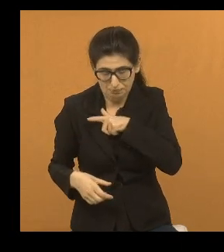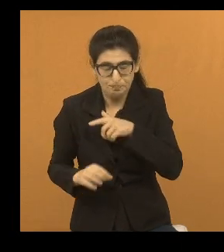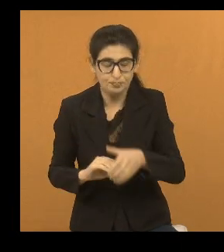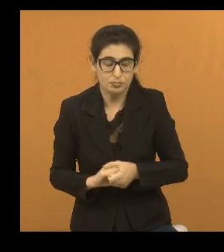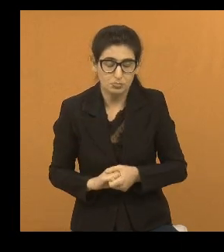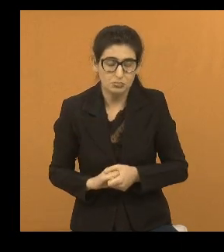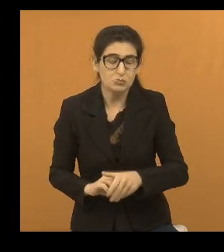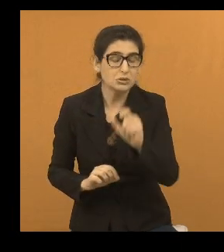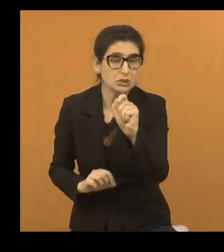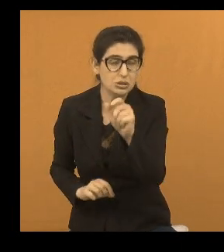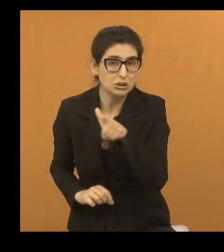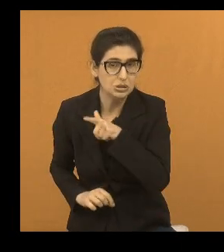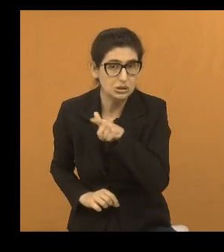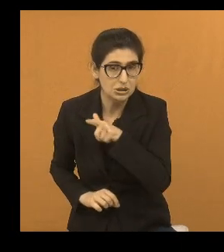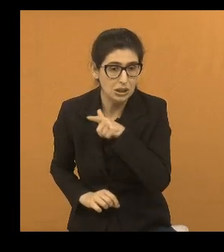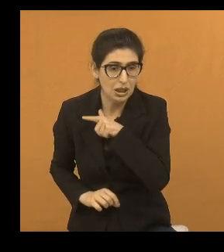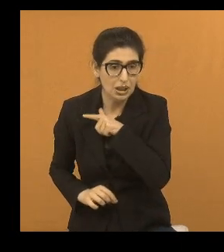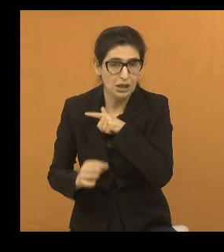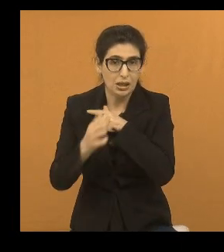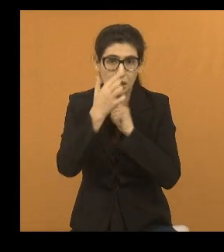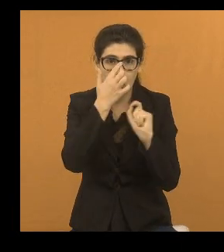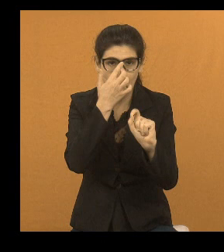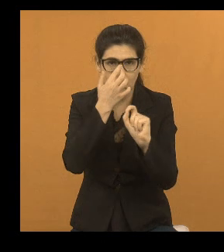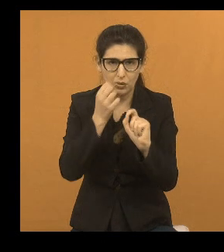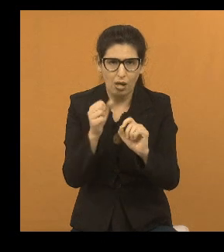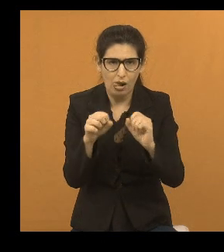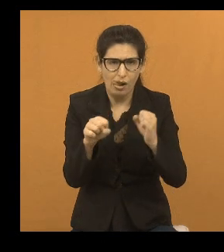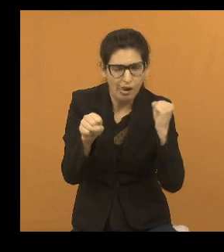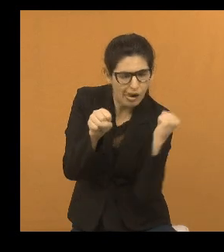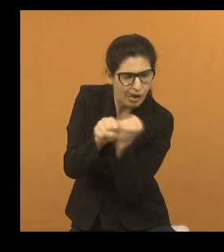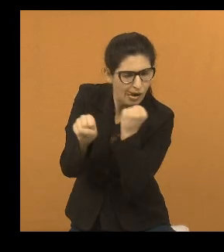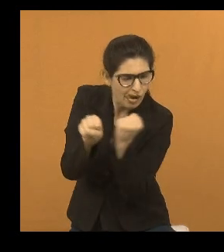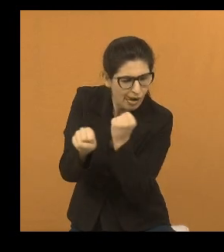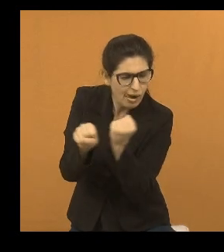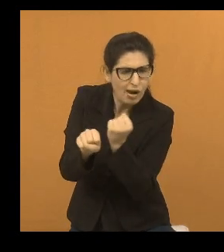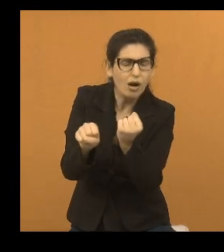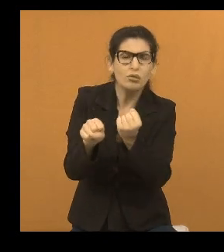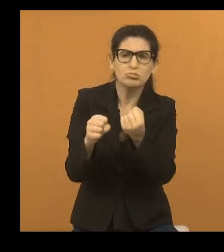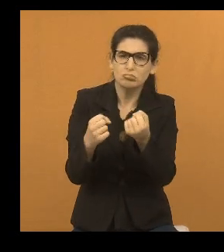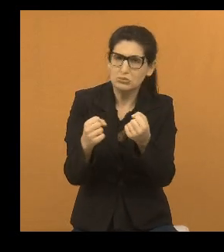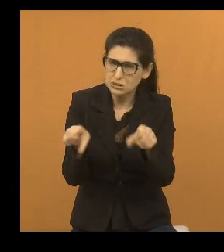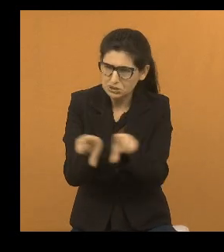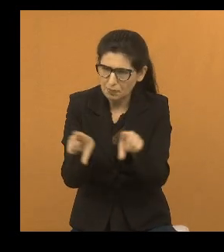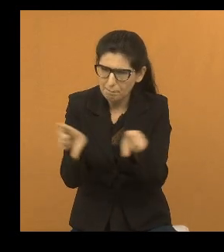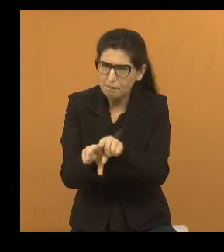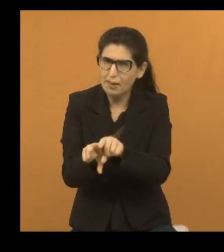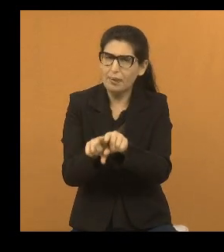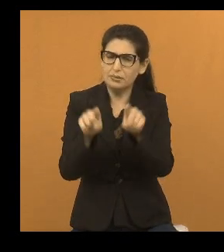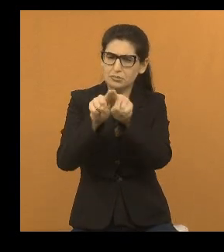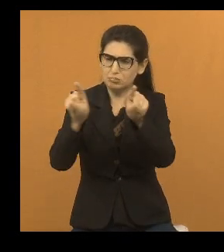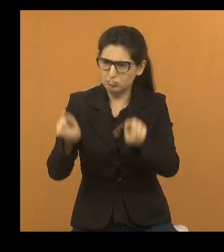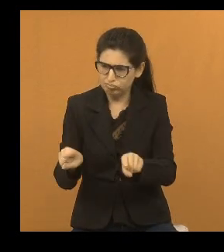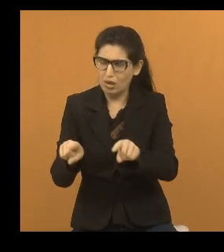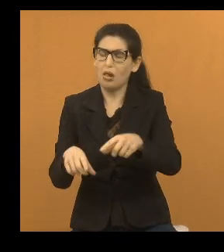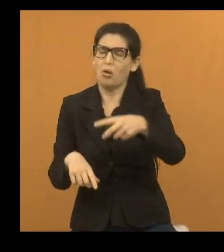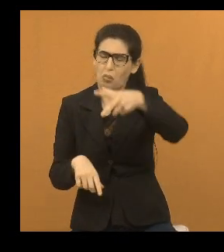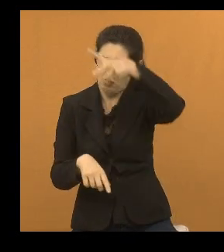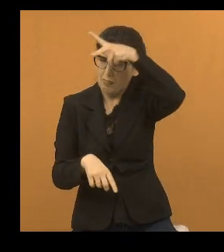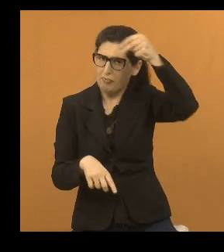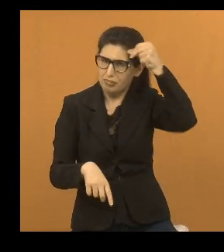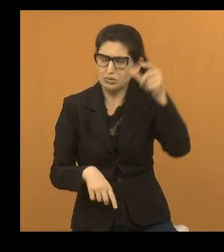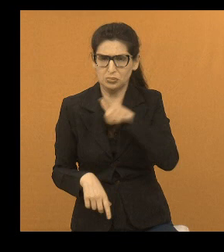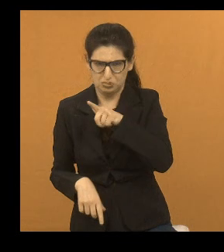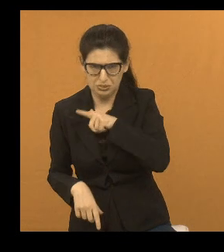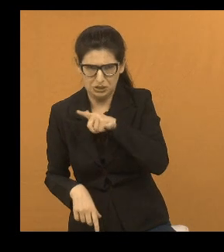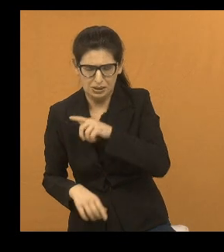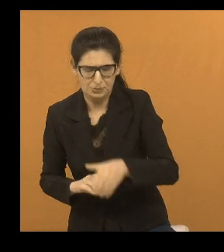que possui a disponibilidade de infraestrutura e equipamentos públicos. A segunda delas é a macrozona